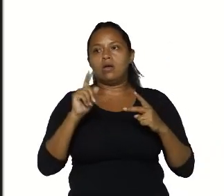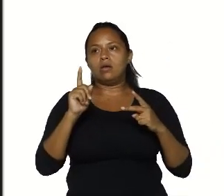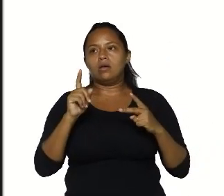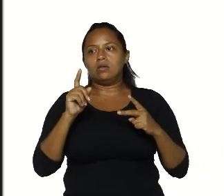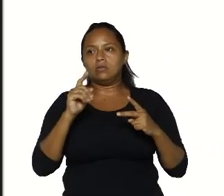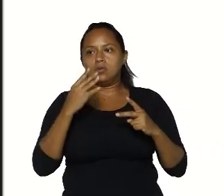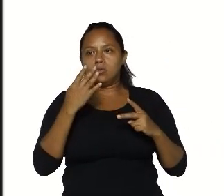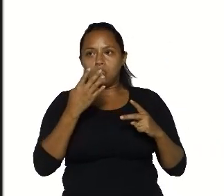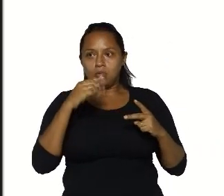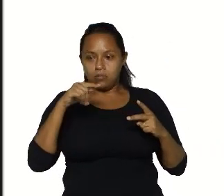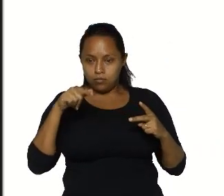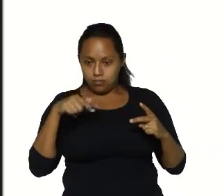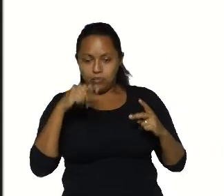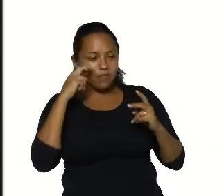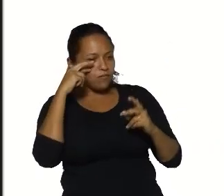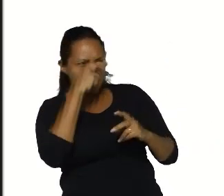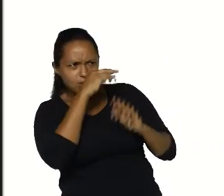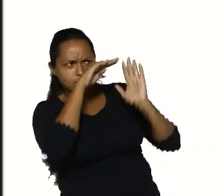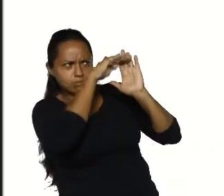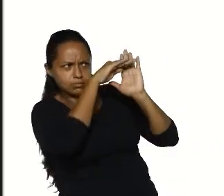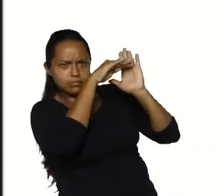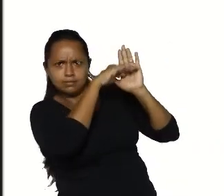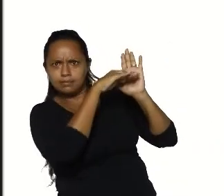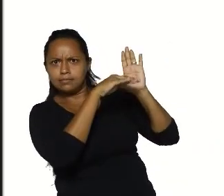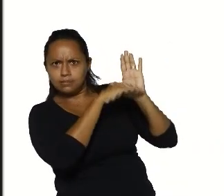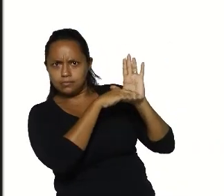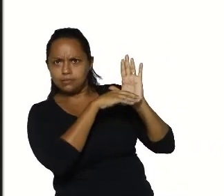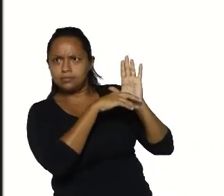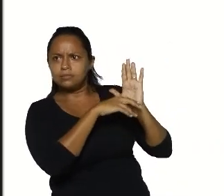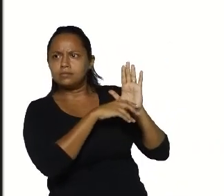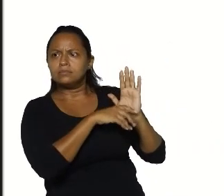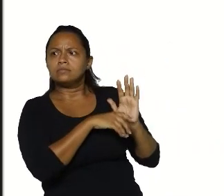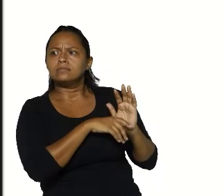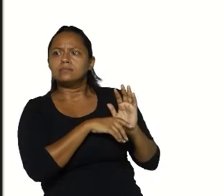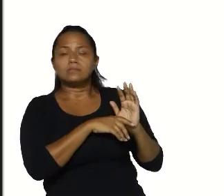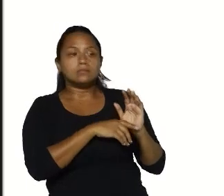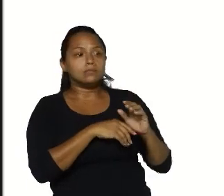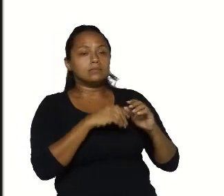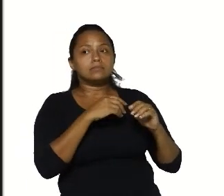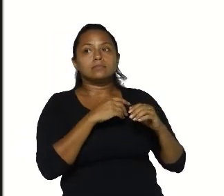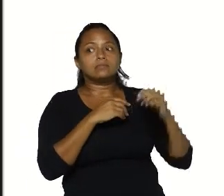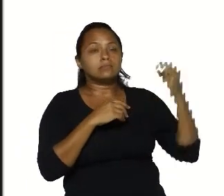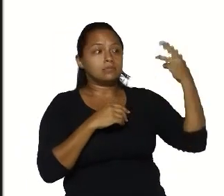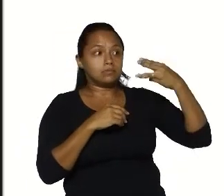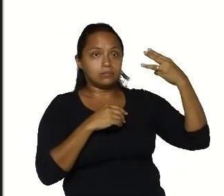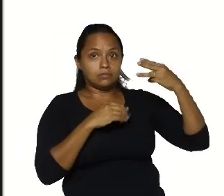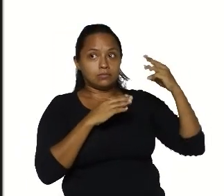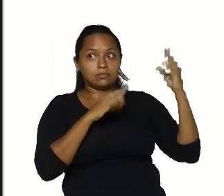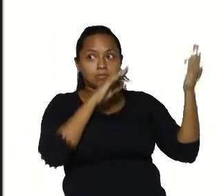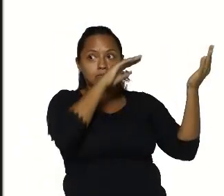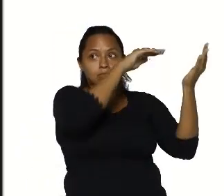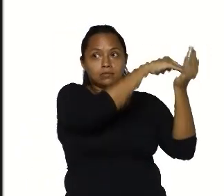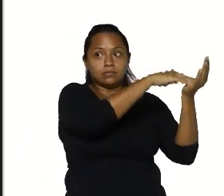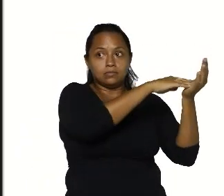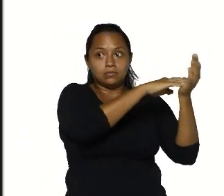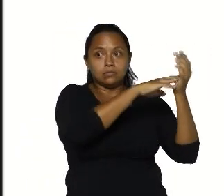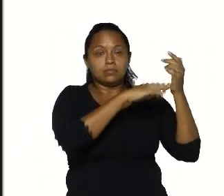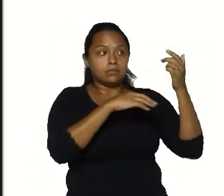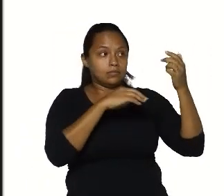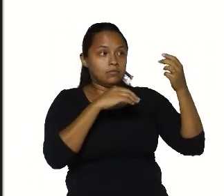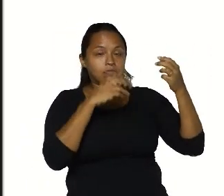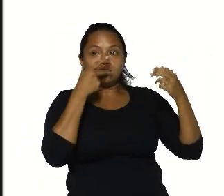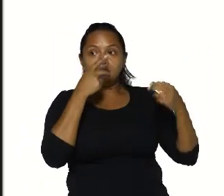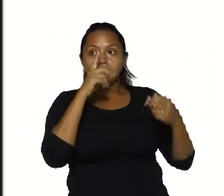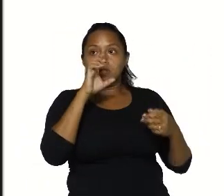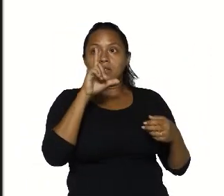estão apresentadas conforme vocês observam aqui na tabela. A terceira coluna fala a respeito dos leucócitos.